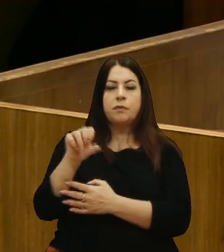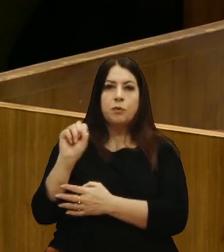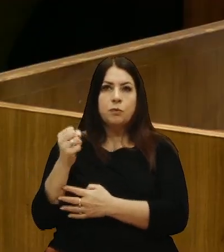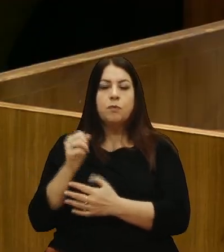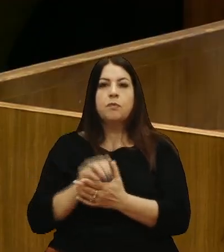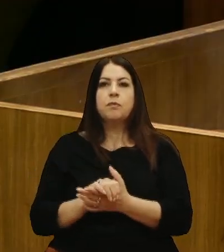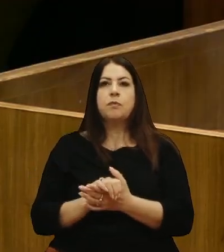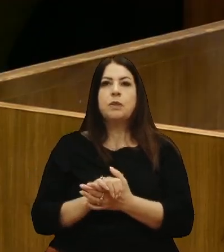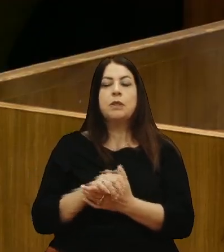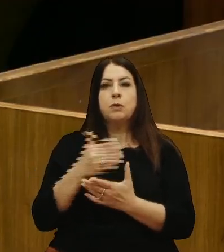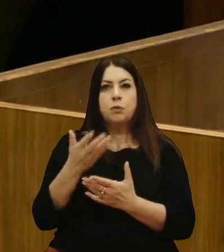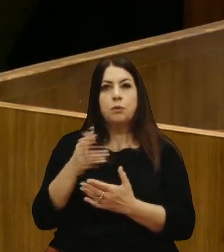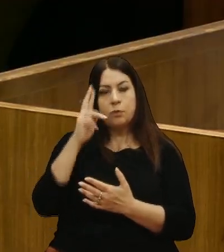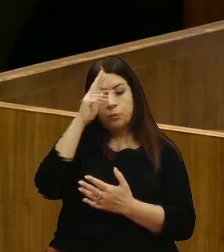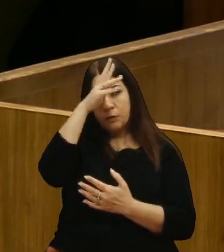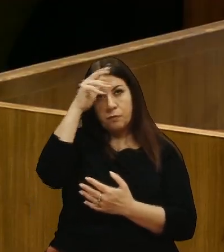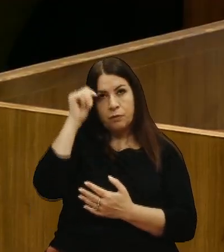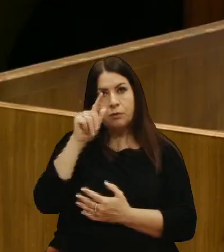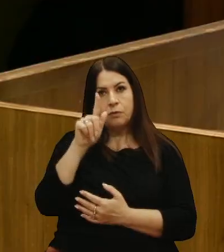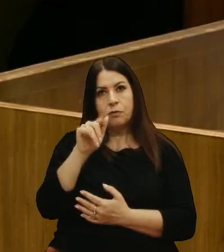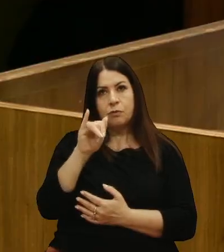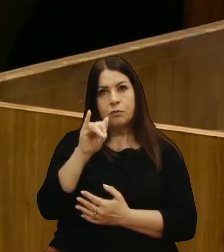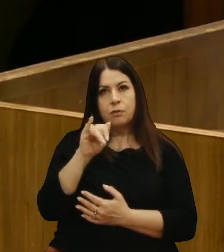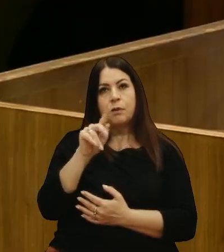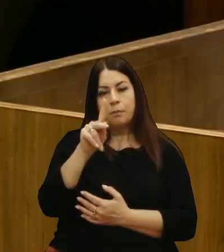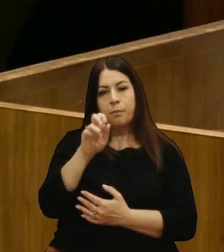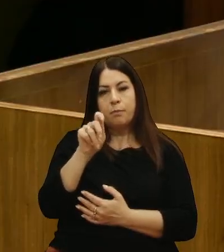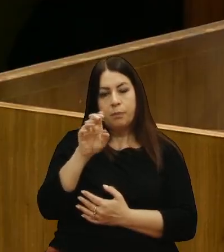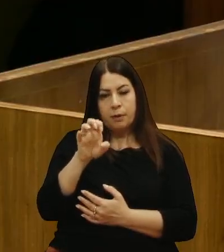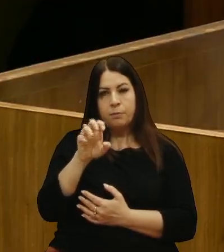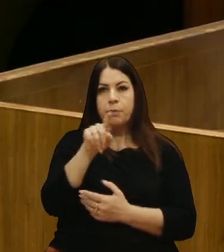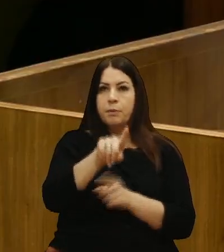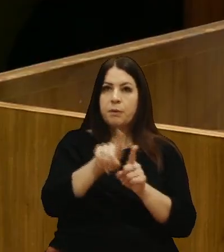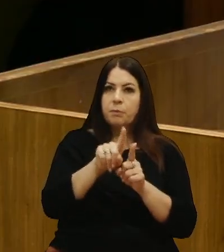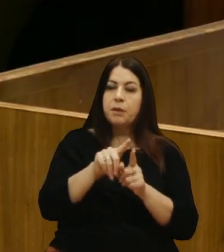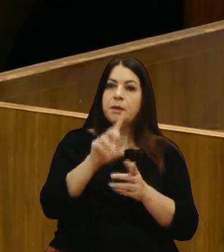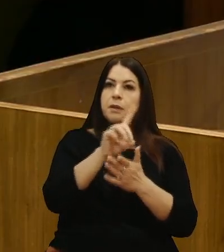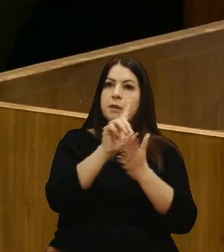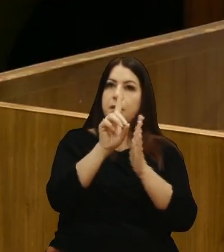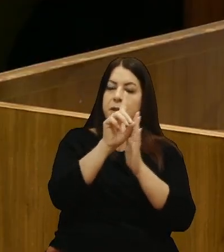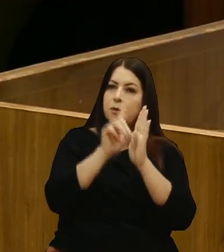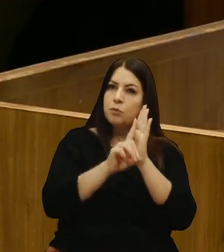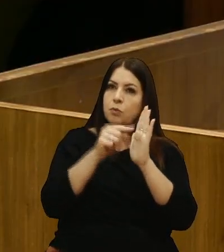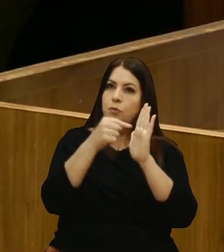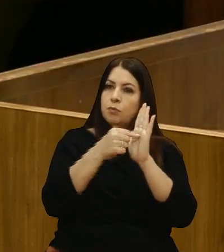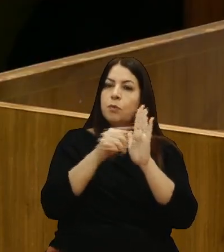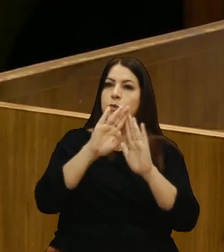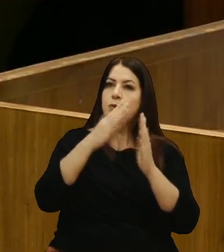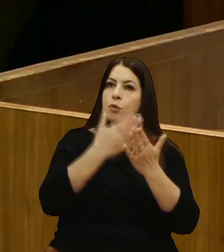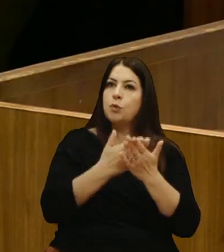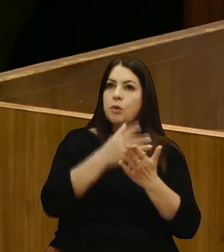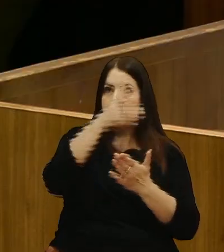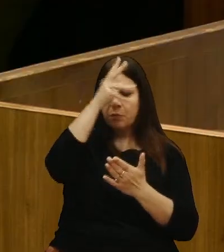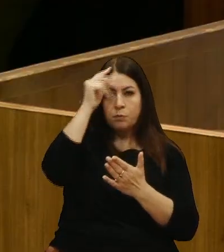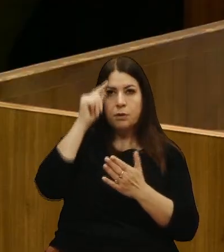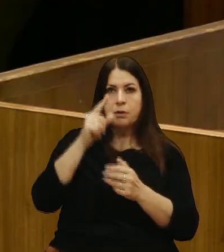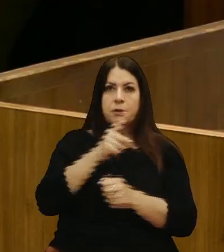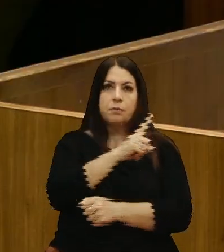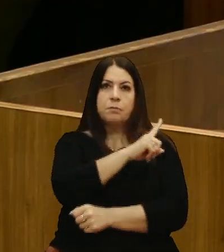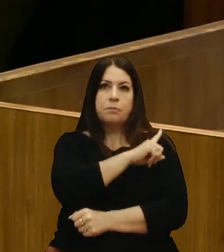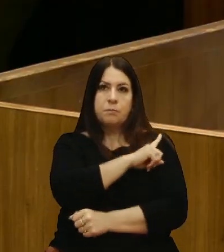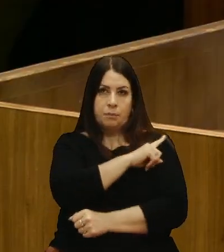1998, o então prefeito Gilberto Spier Vargas decretou a designação Escola Municipal de Primeiro